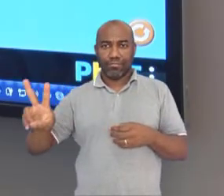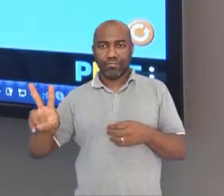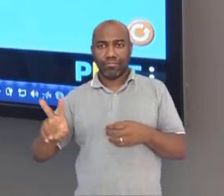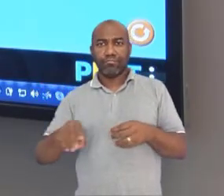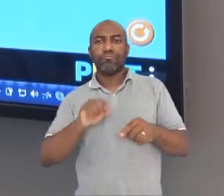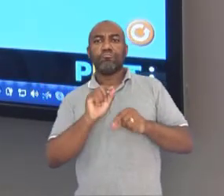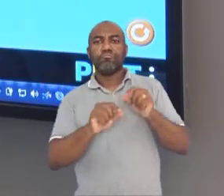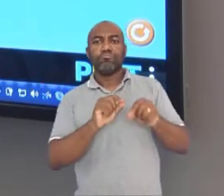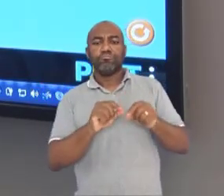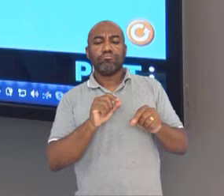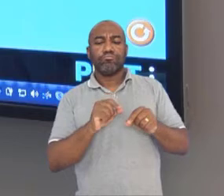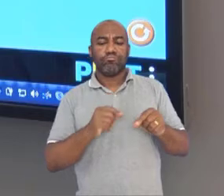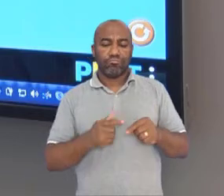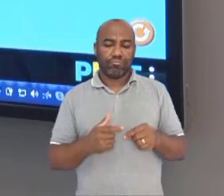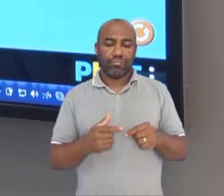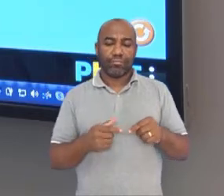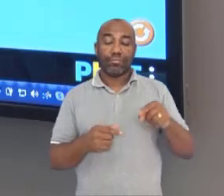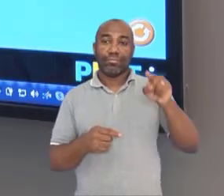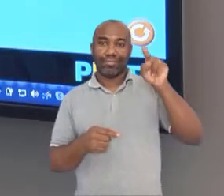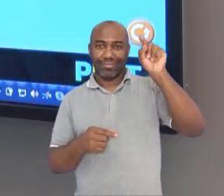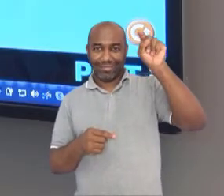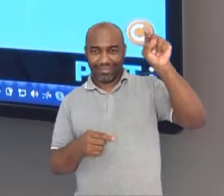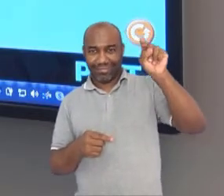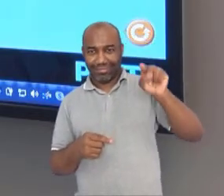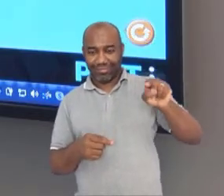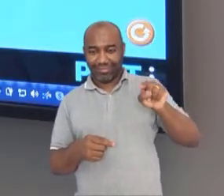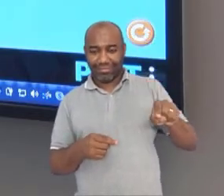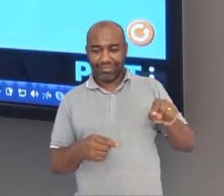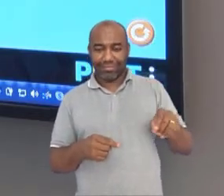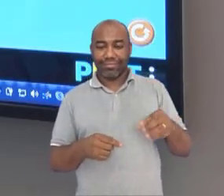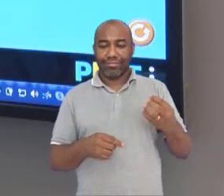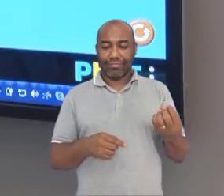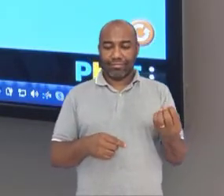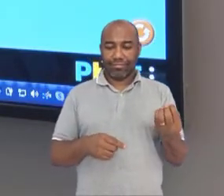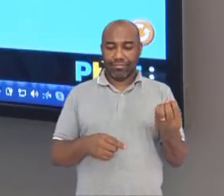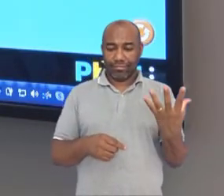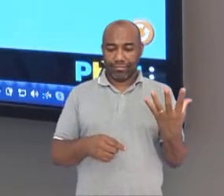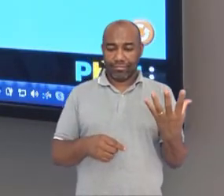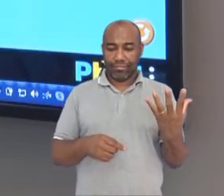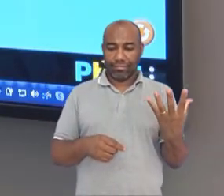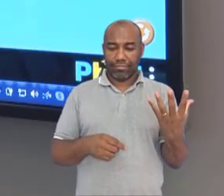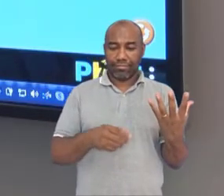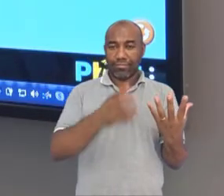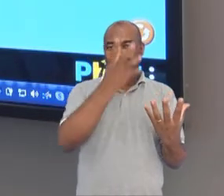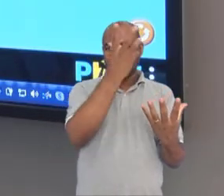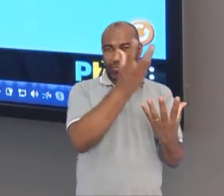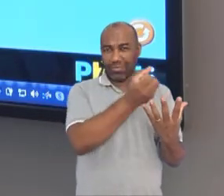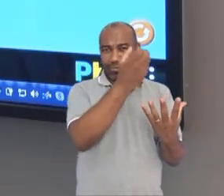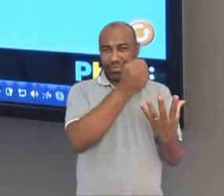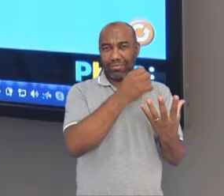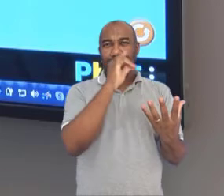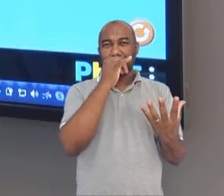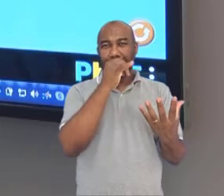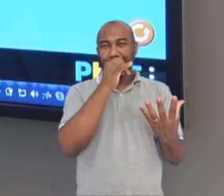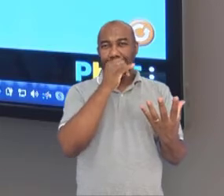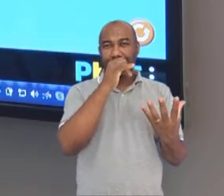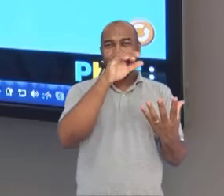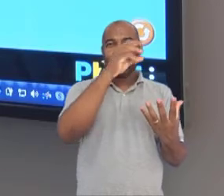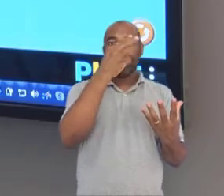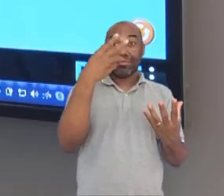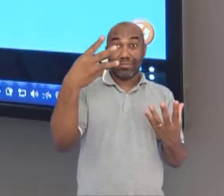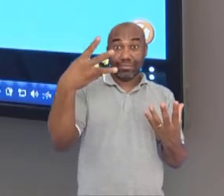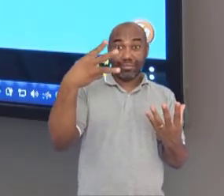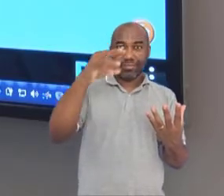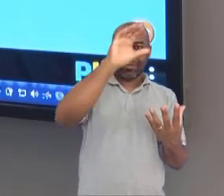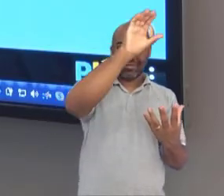circuito? O tempo de duração vai ser maior. Ela vai conseguir fornecer energia para essa lâmpada por